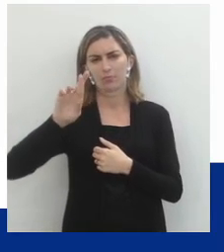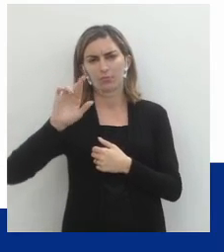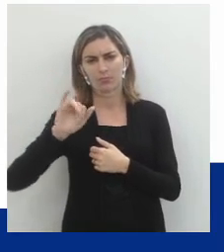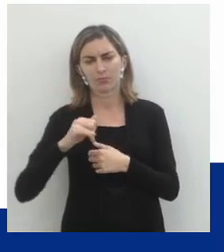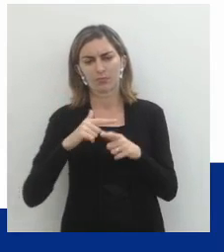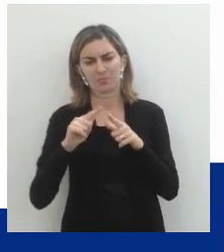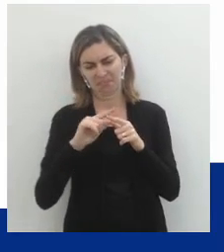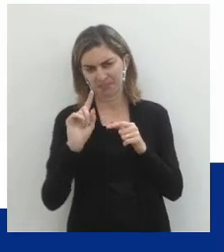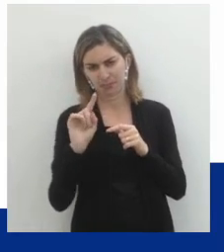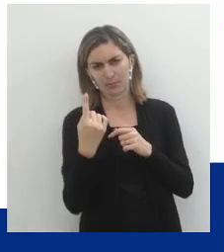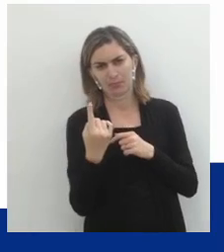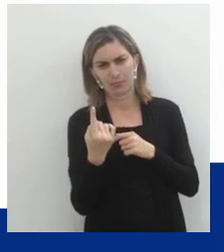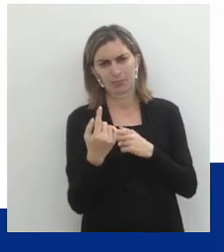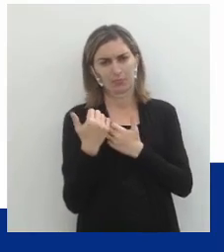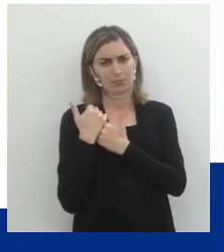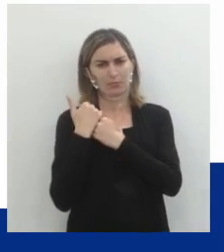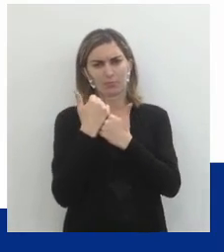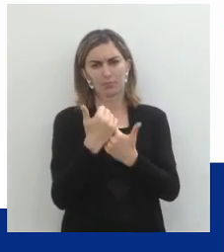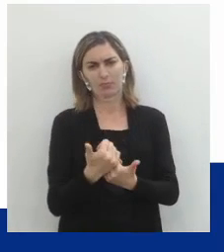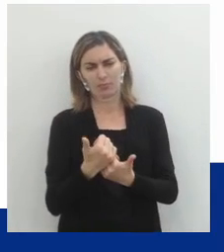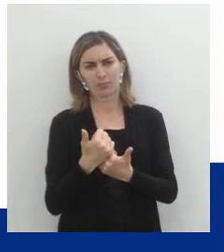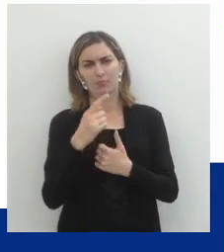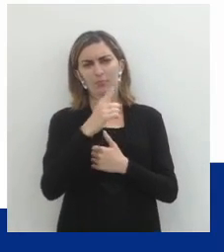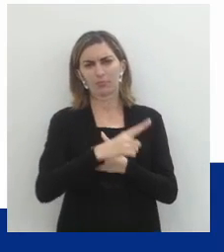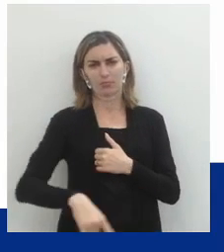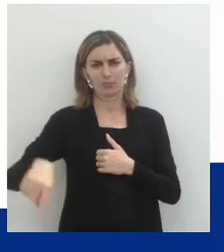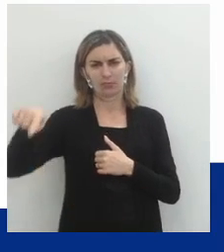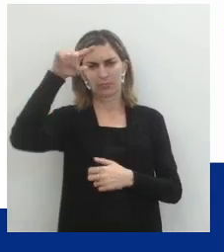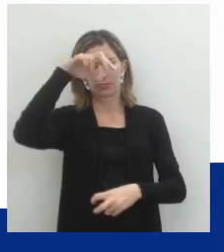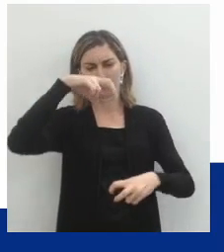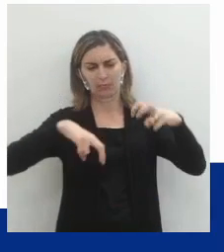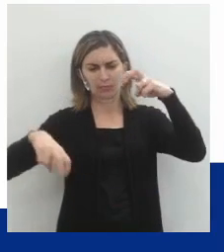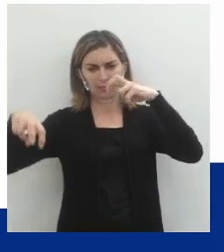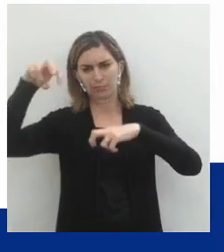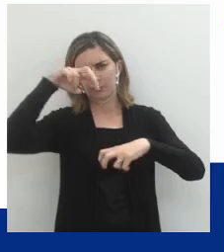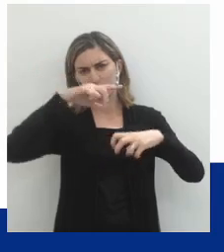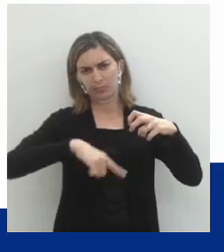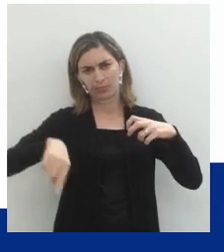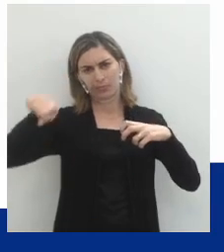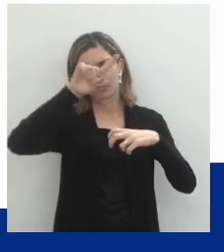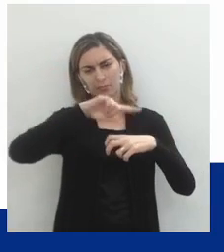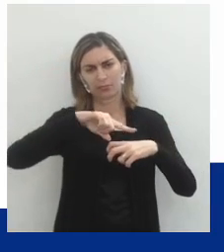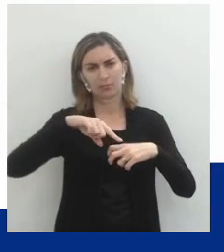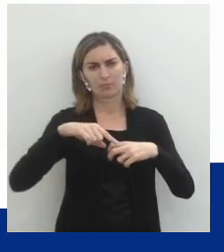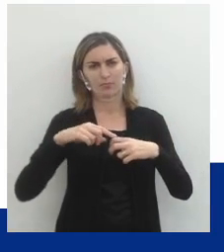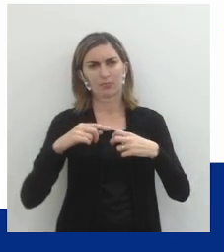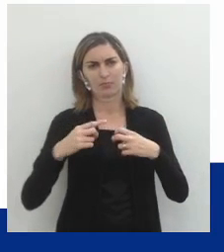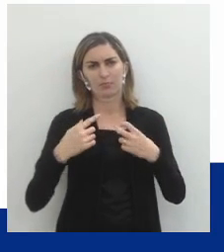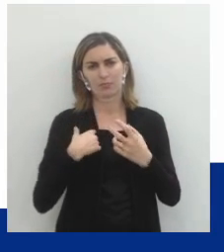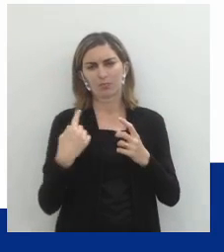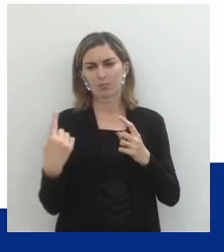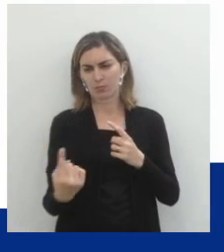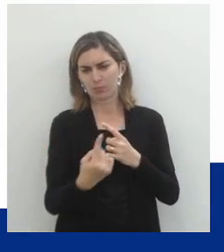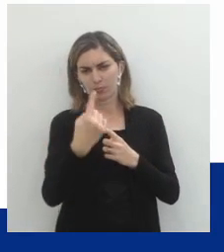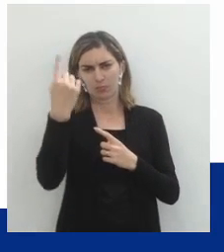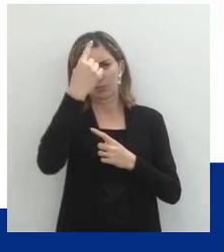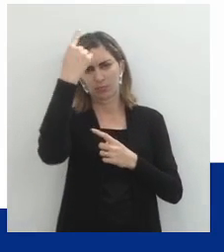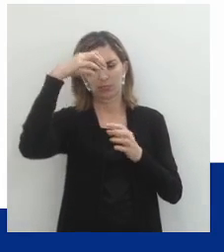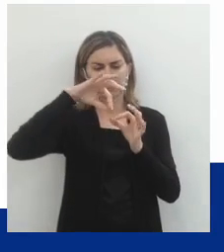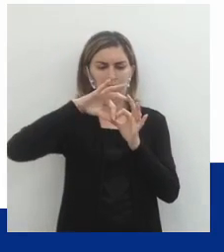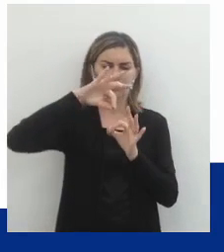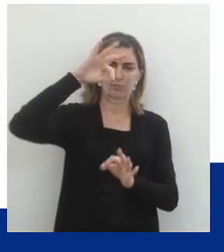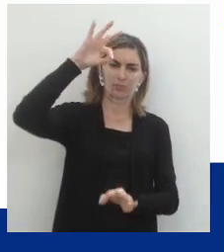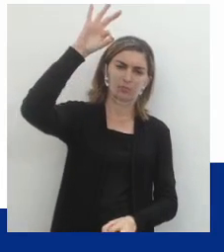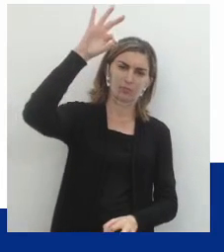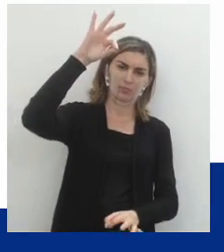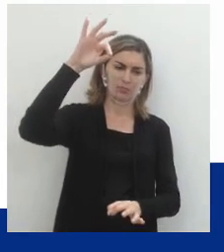1, que representa aí uma roda gigante. Olha que legal, em uma roda gigante, a altura em metros, em